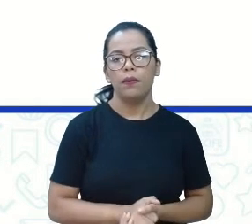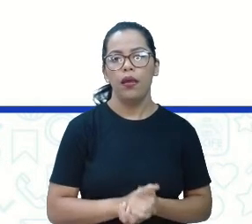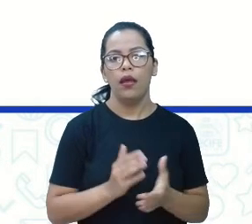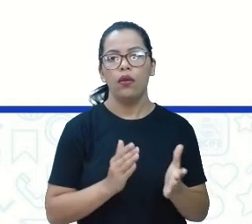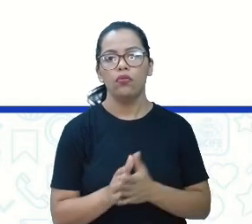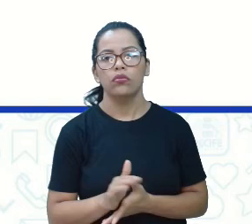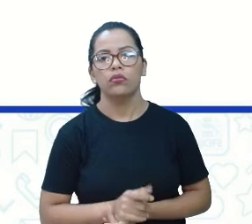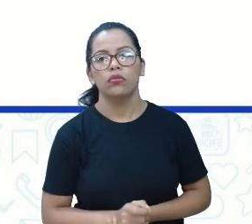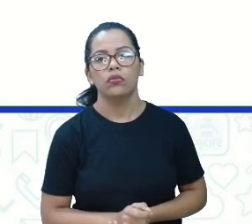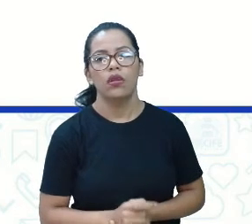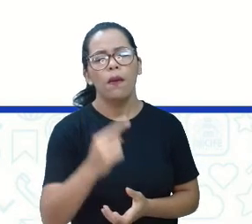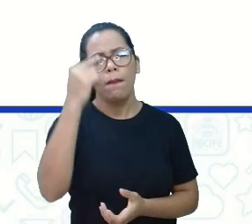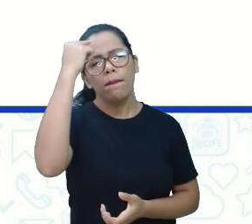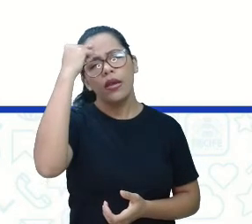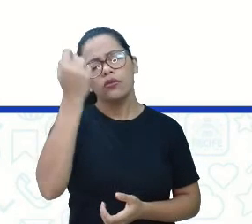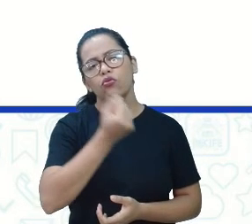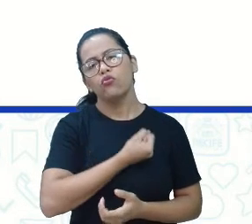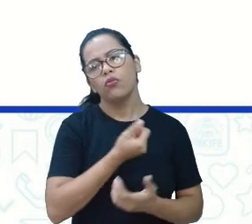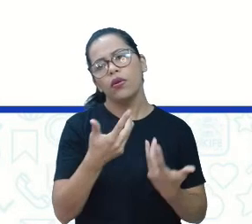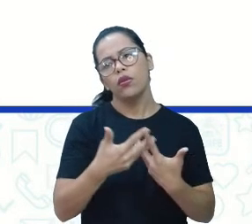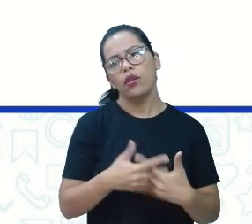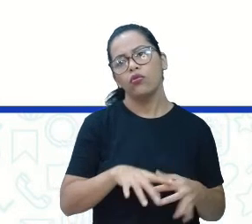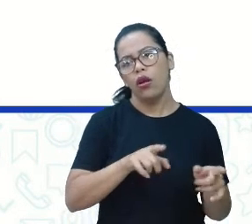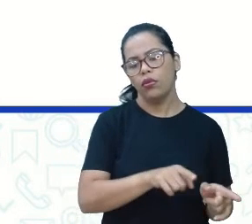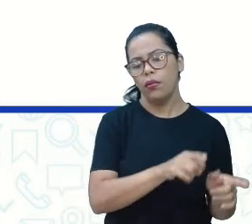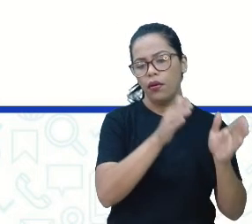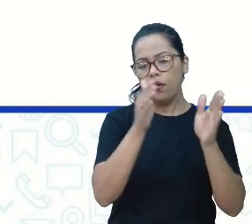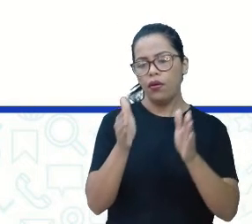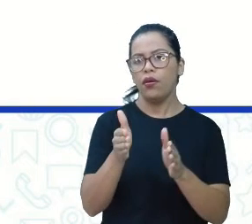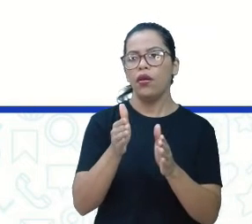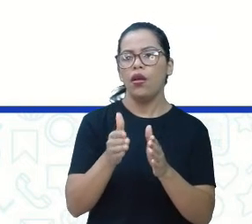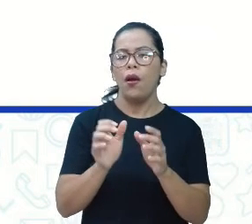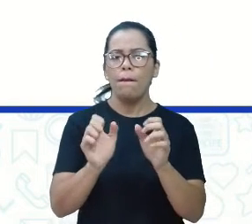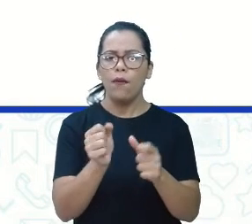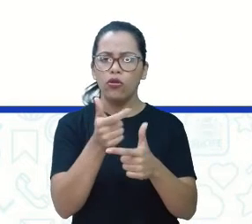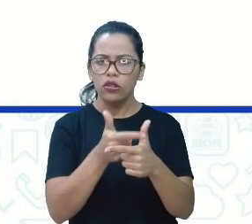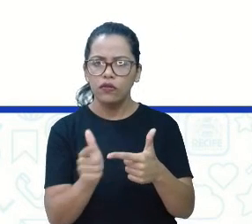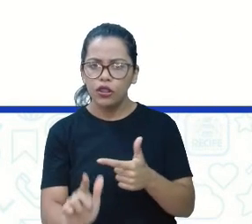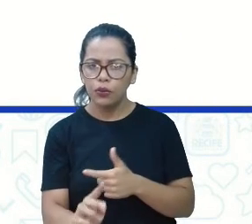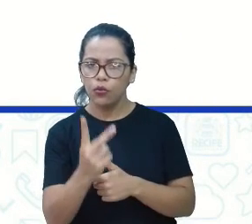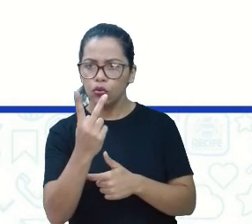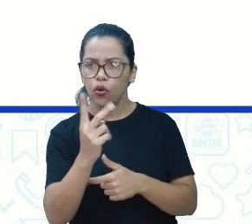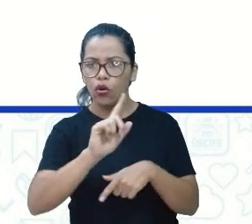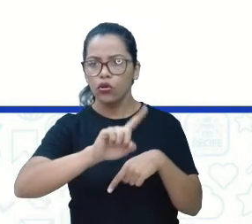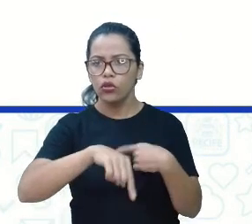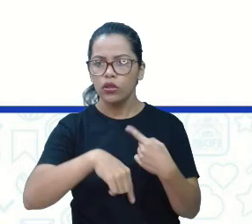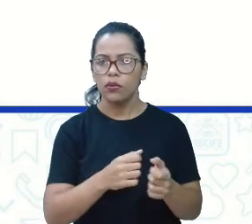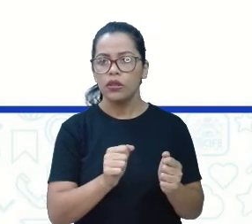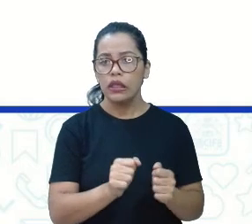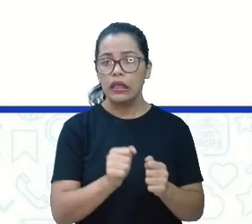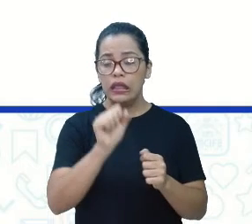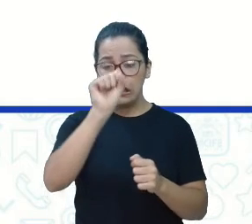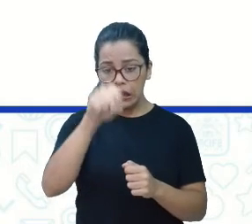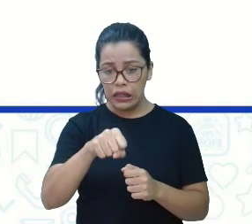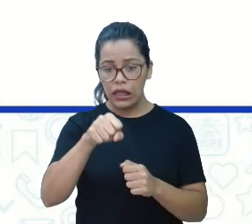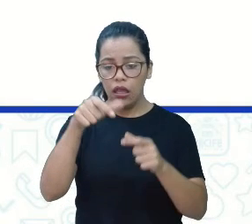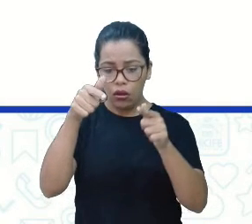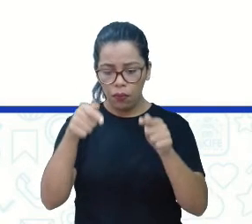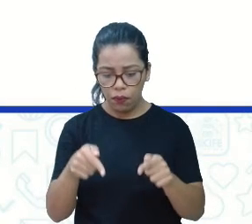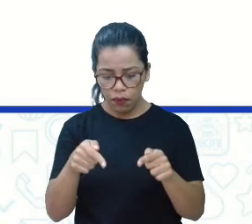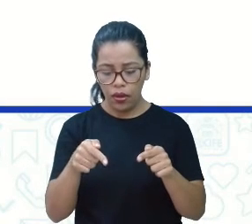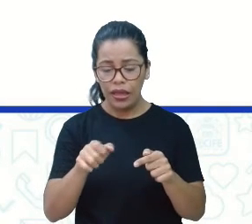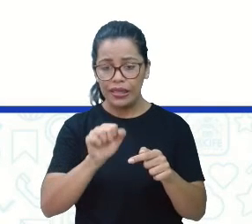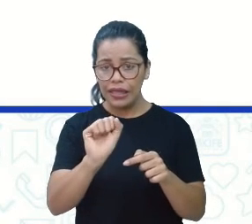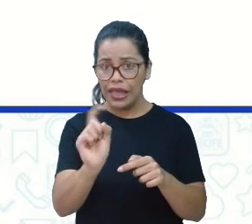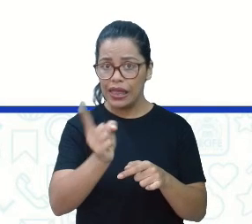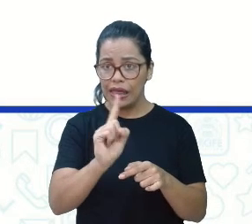pense no número natural. Aí você vai perceber, é divisível por 2? Se sim, a gente vai executar a aproximação.